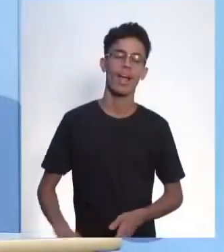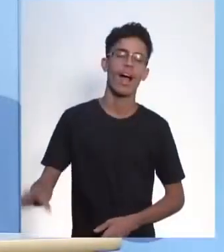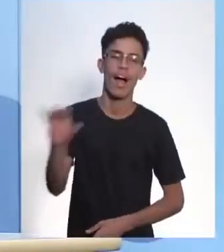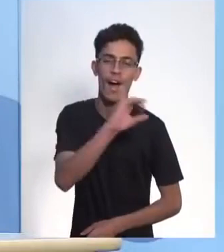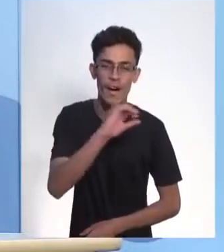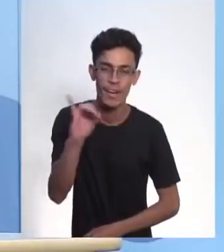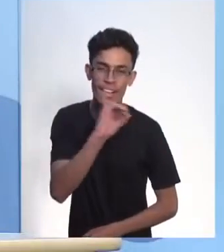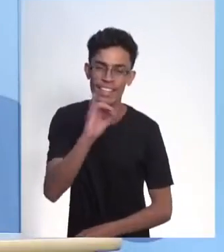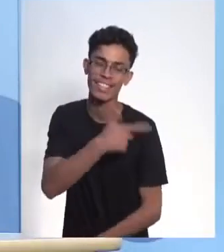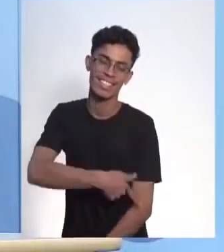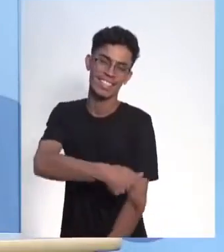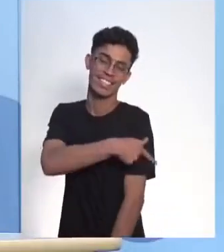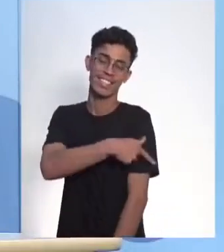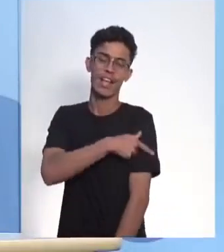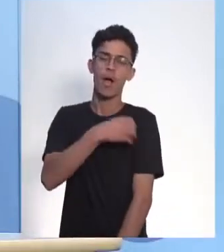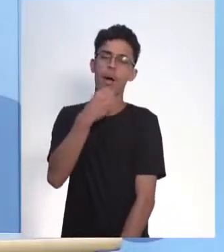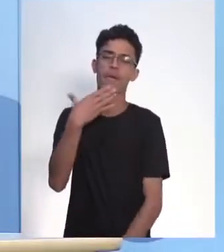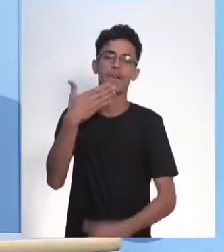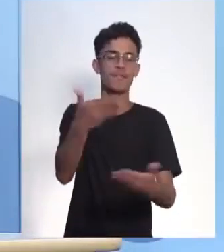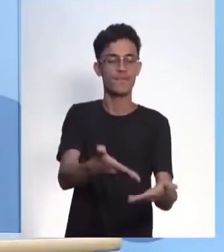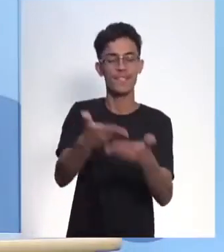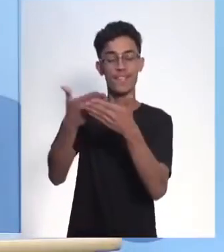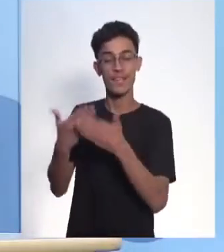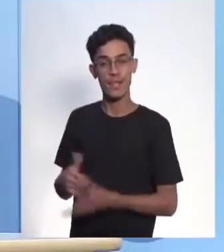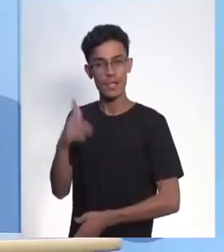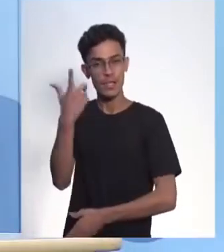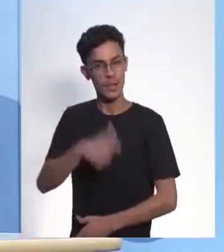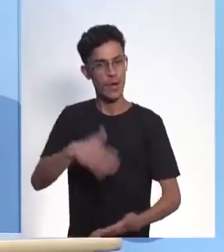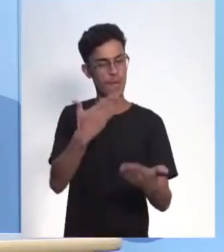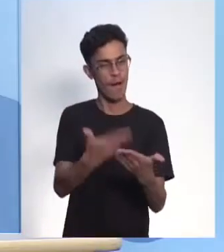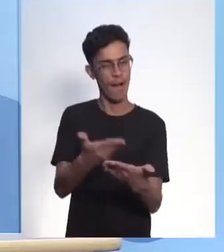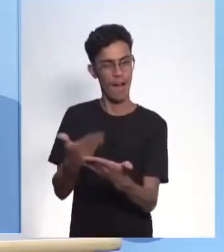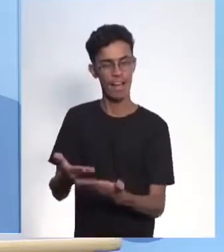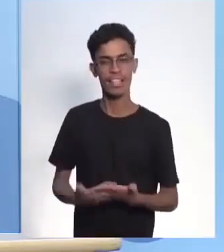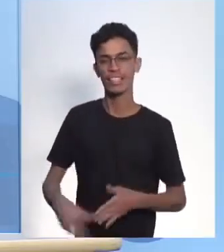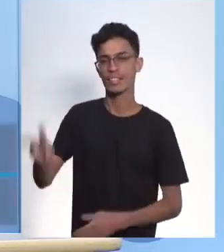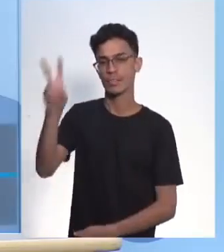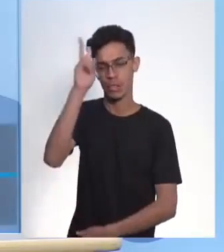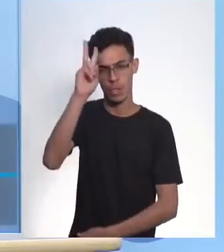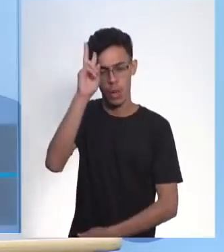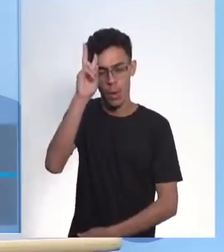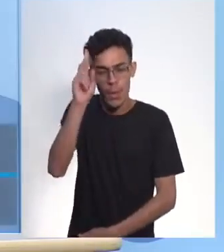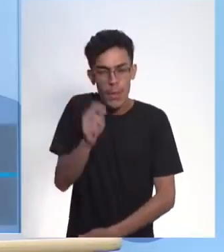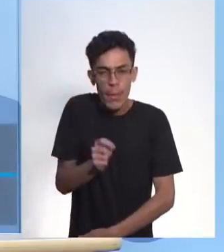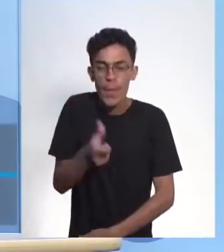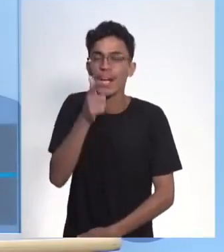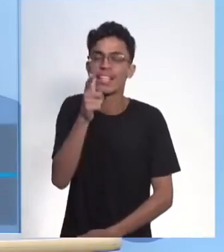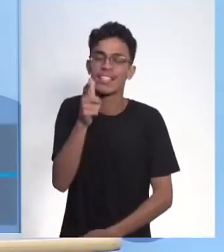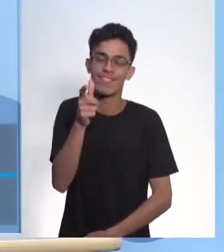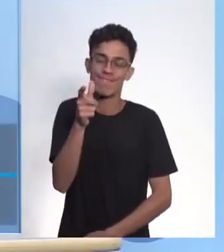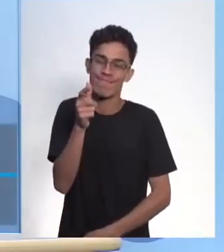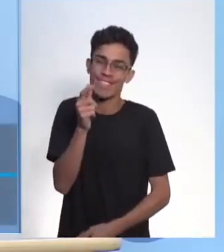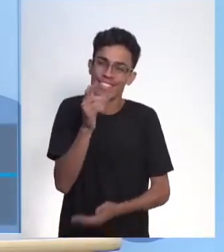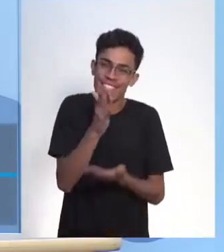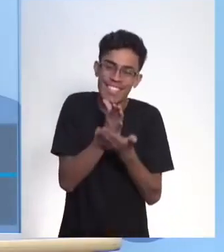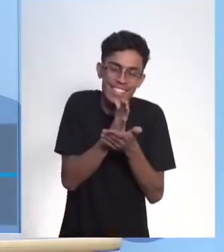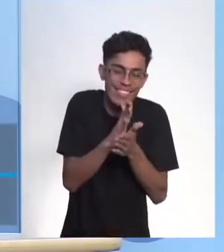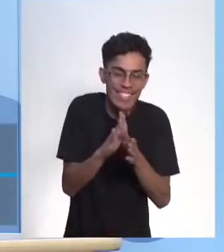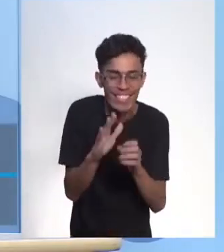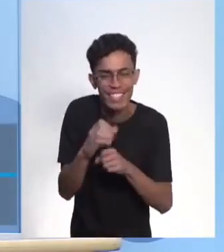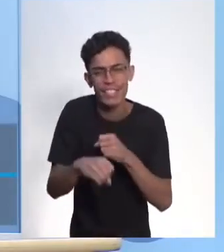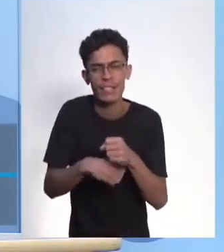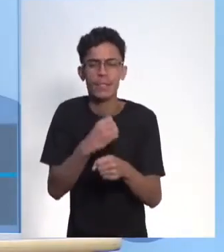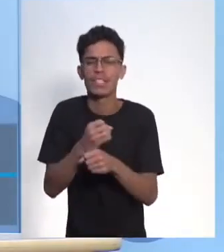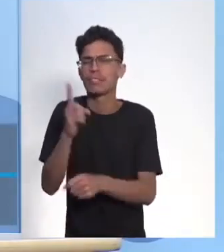Olá, sétimo ano, sejam bem-vindos para mais essa aula de História. Estamos aí na reta final, né? Reta final deste ano que